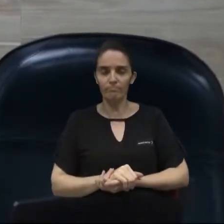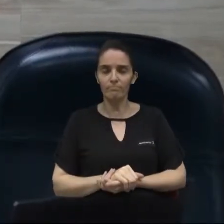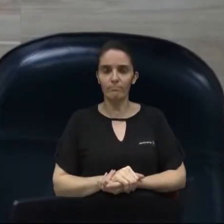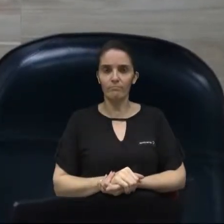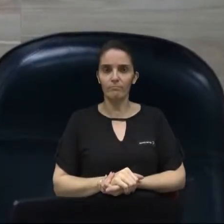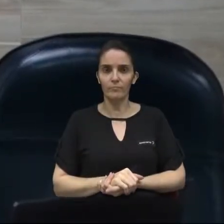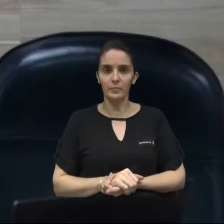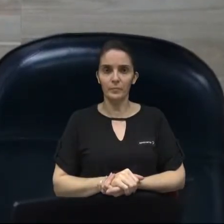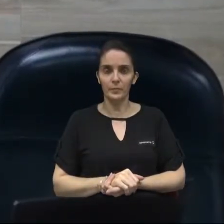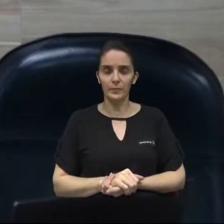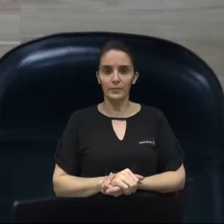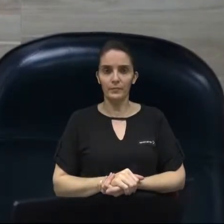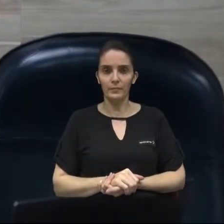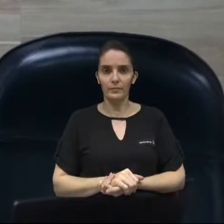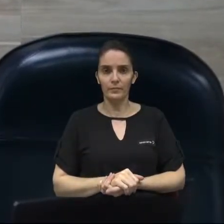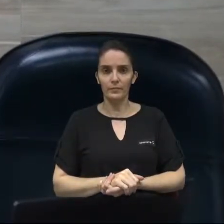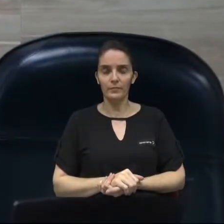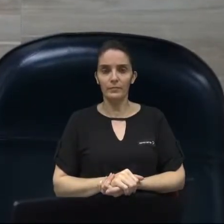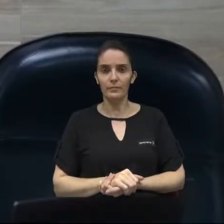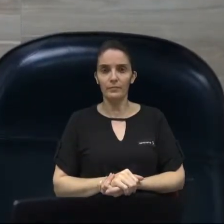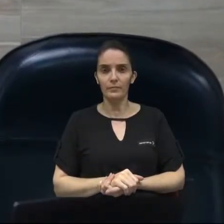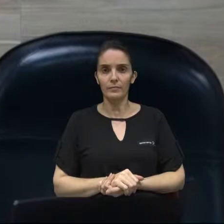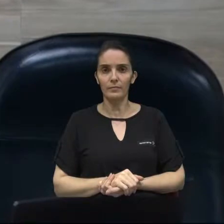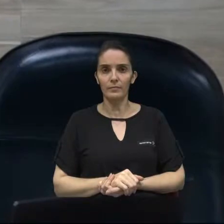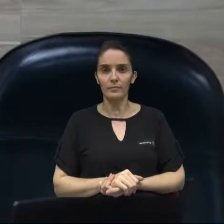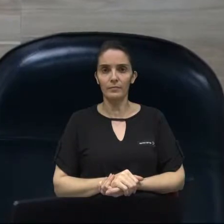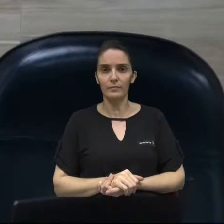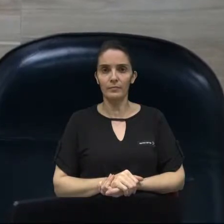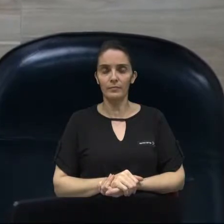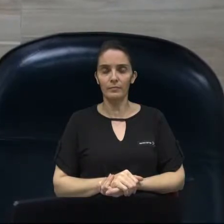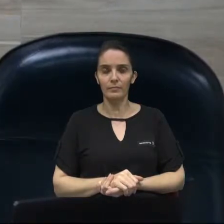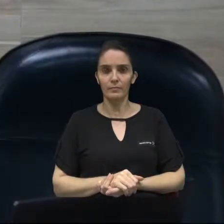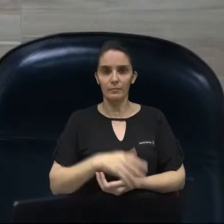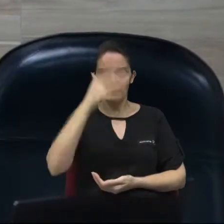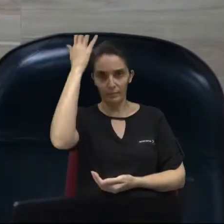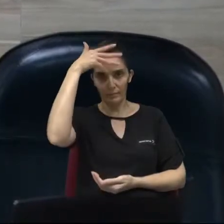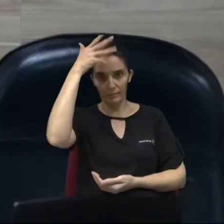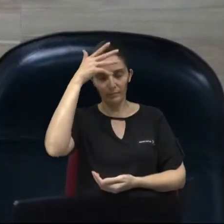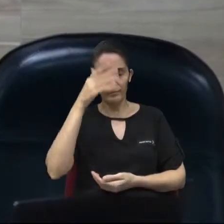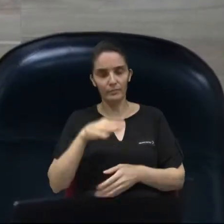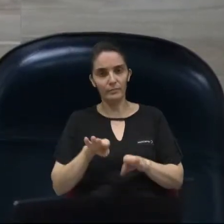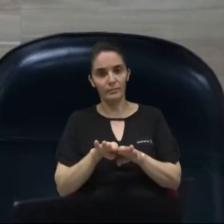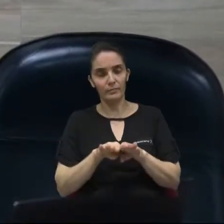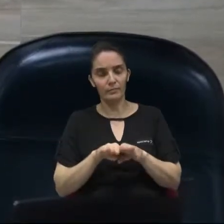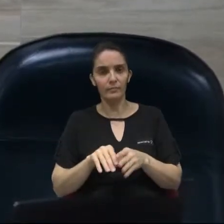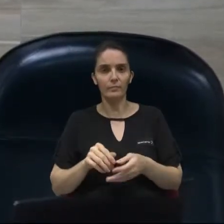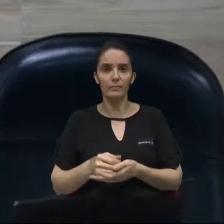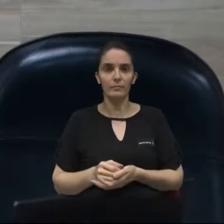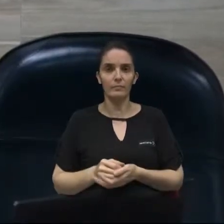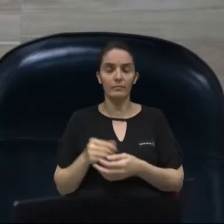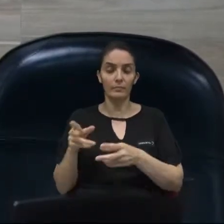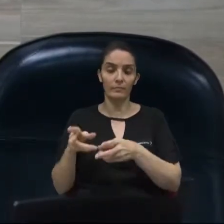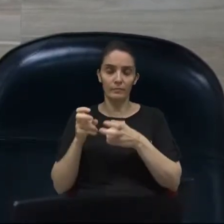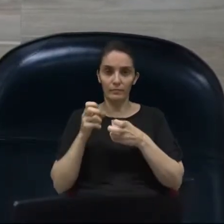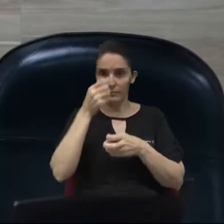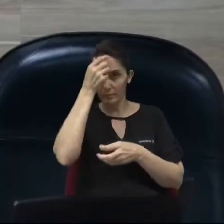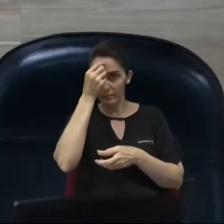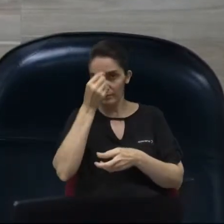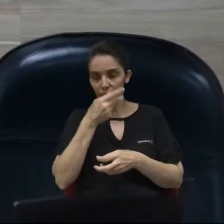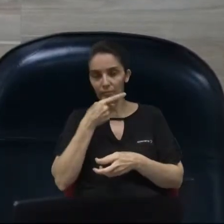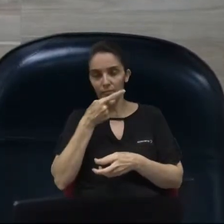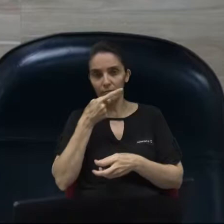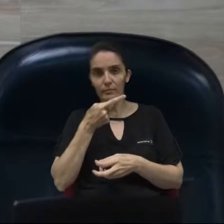Então, aqui também vi uma frase que o Dr. Rafael aqui bem falou nesse